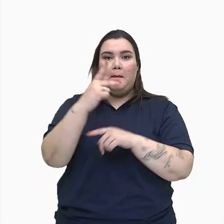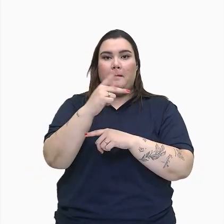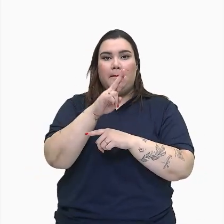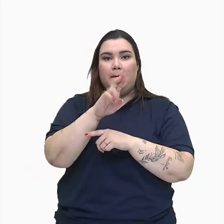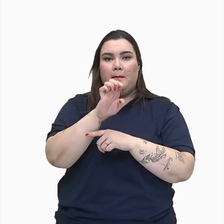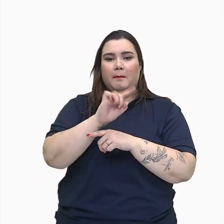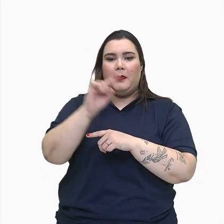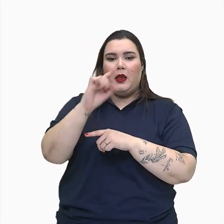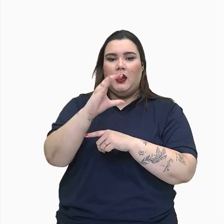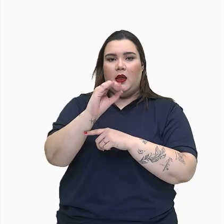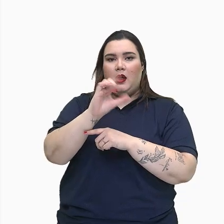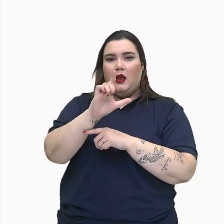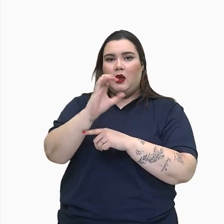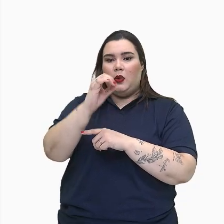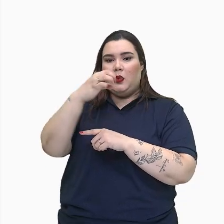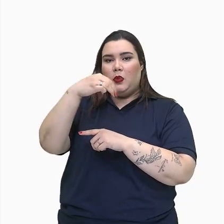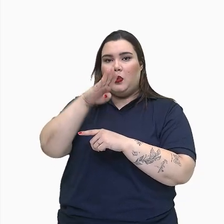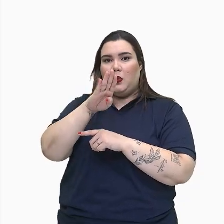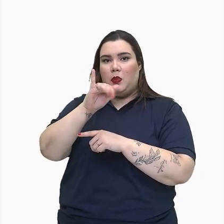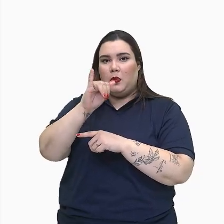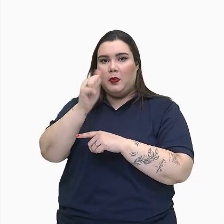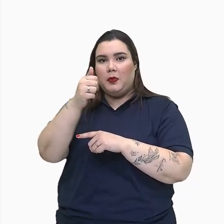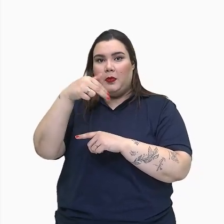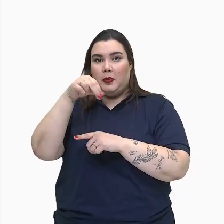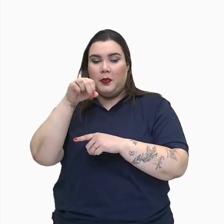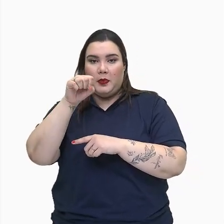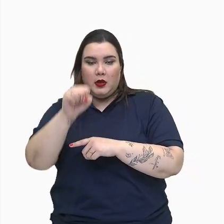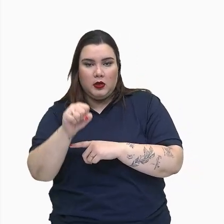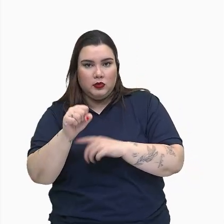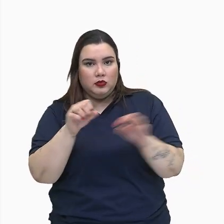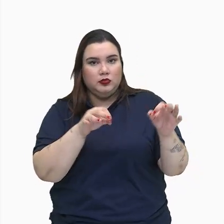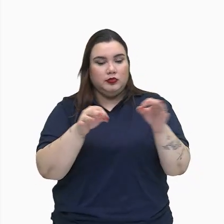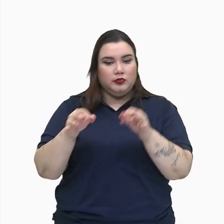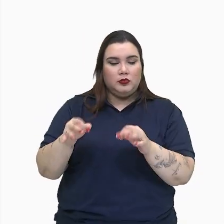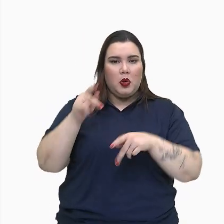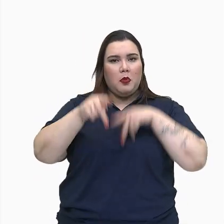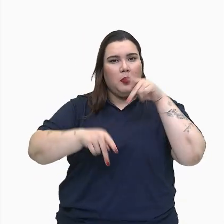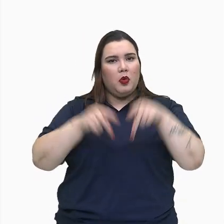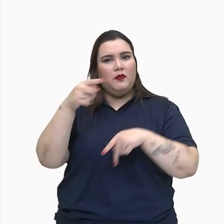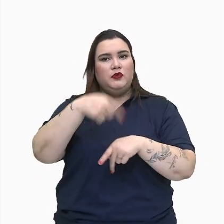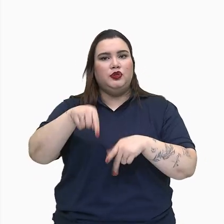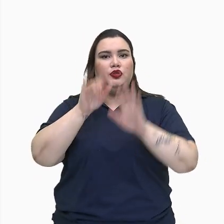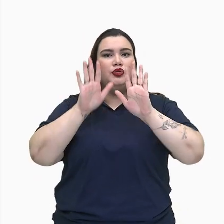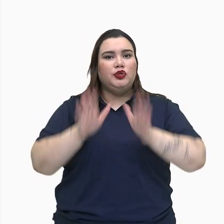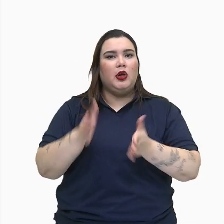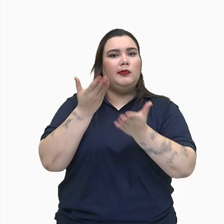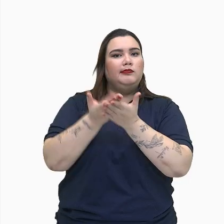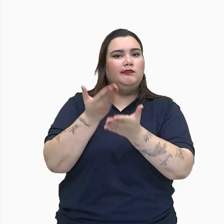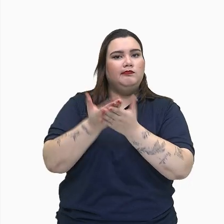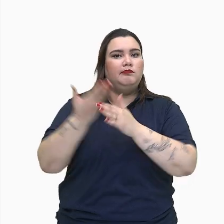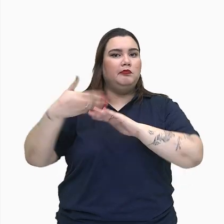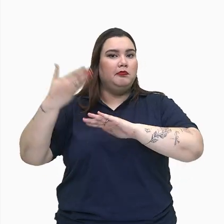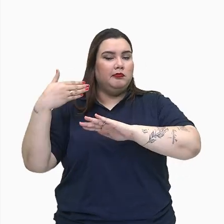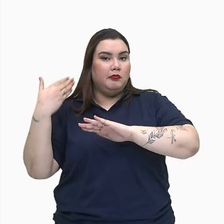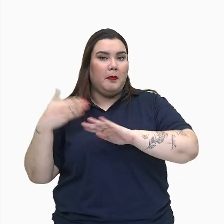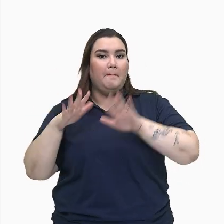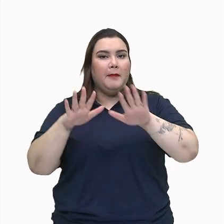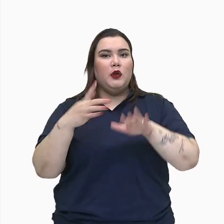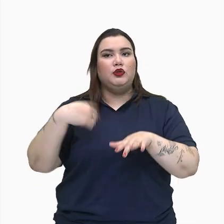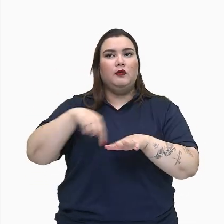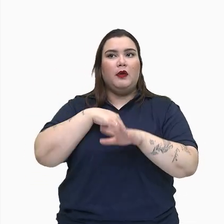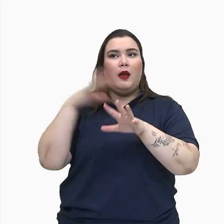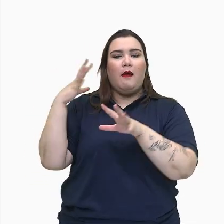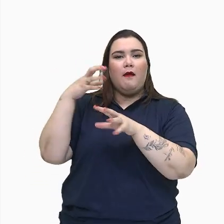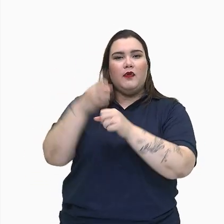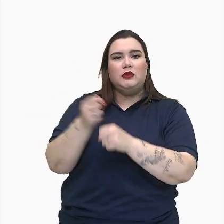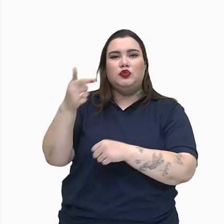certinho? Povos que vocês já viram aqui com a gente em outros momentos também, mas que nós vamos retomar um pouco a respeito